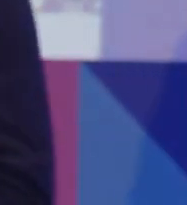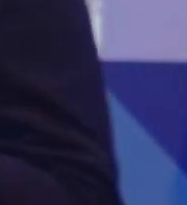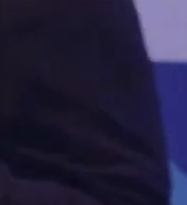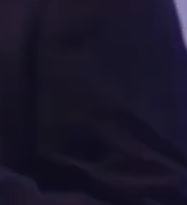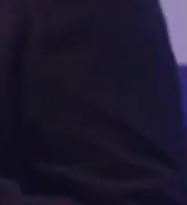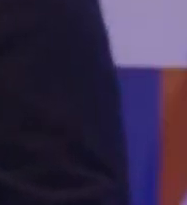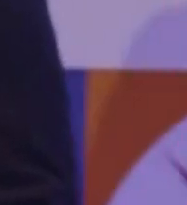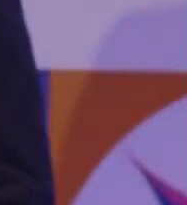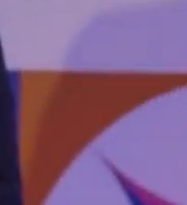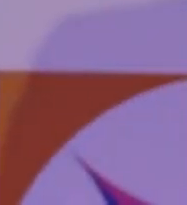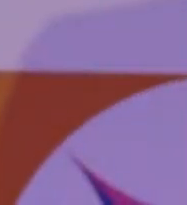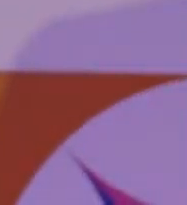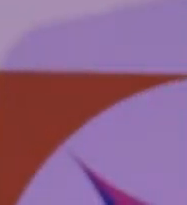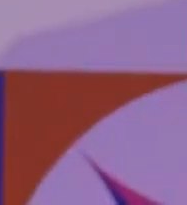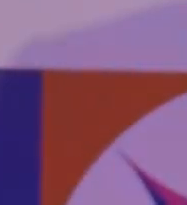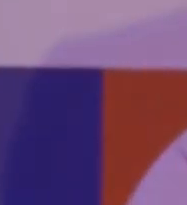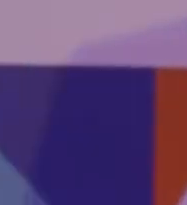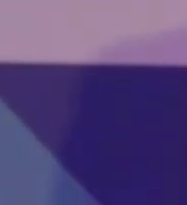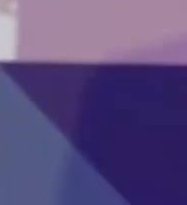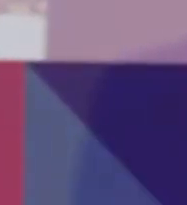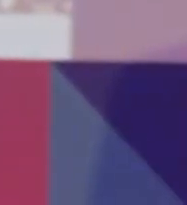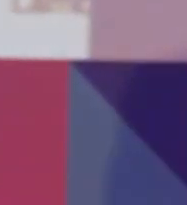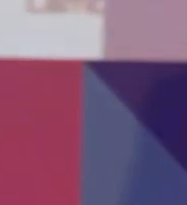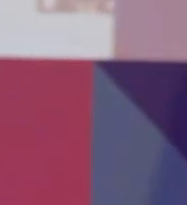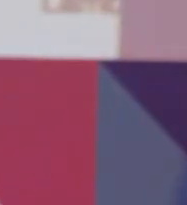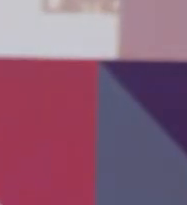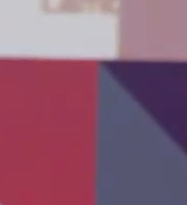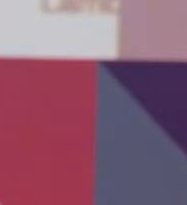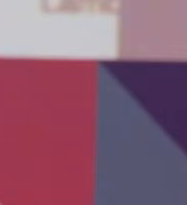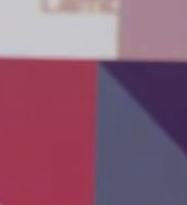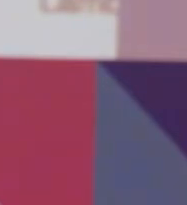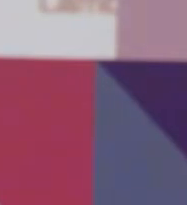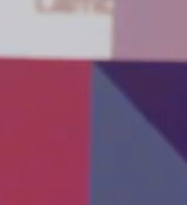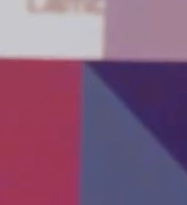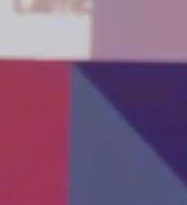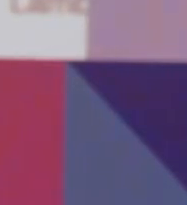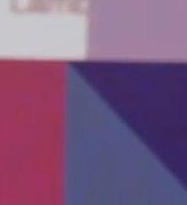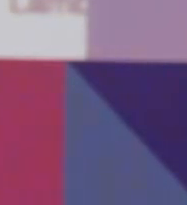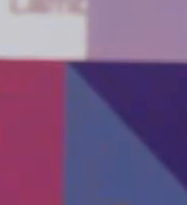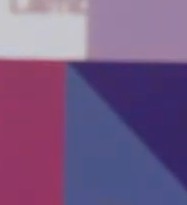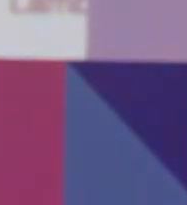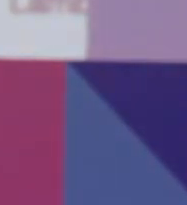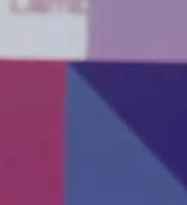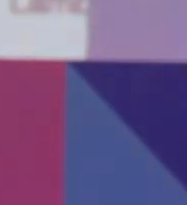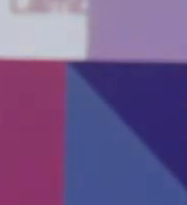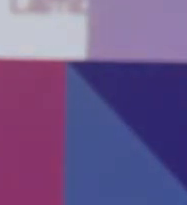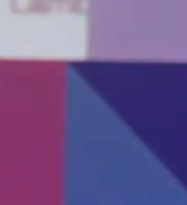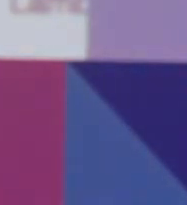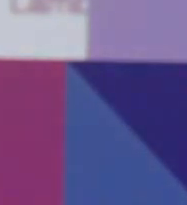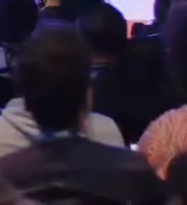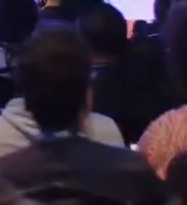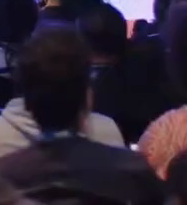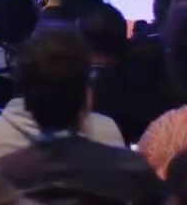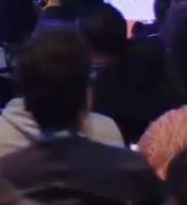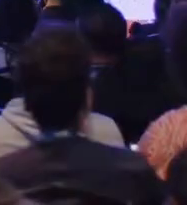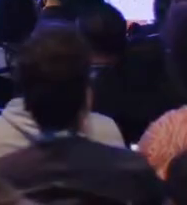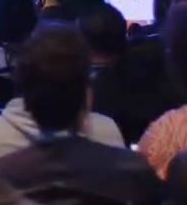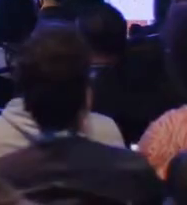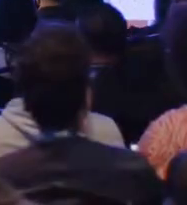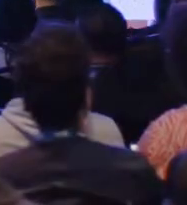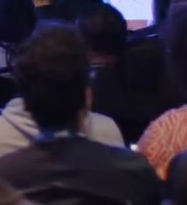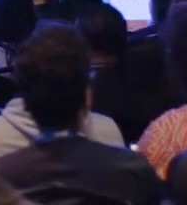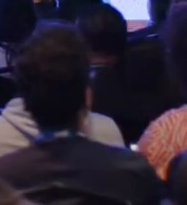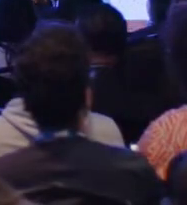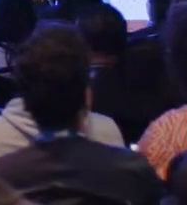tudo aquilo que ajude a nossa solução a funcionar, como os dados fluem, como os sistemas são integrados, como cada uma